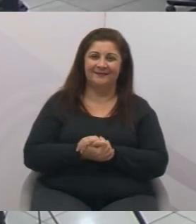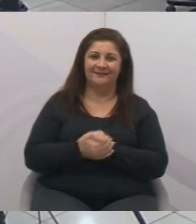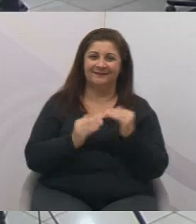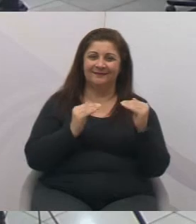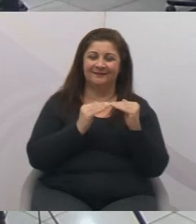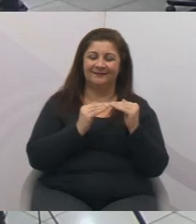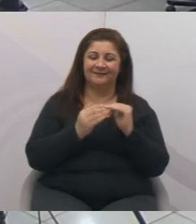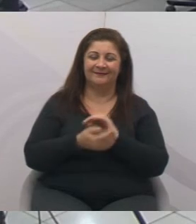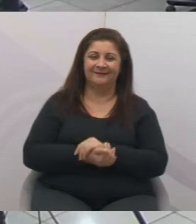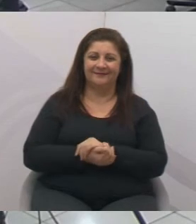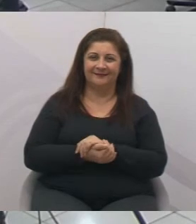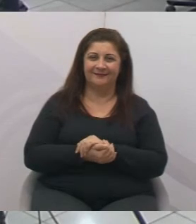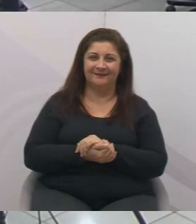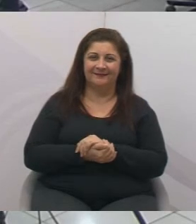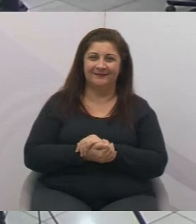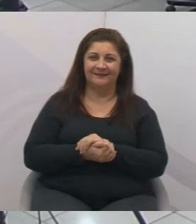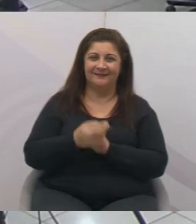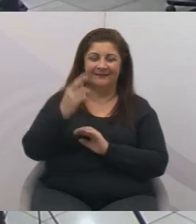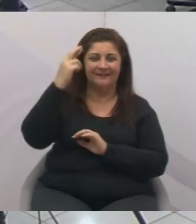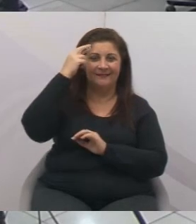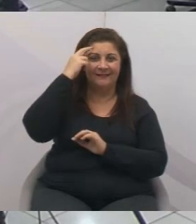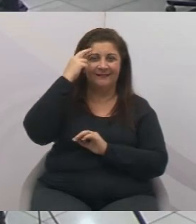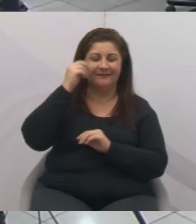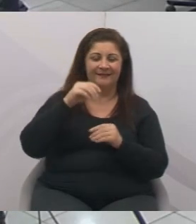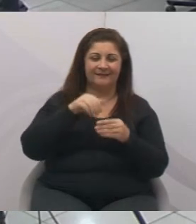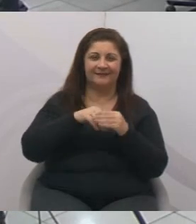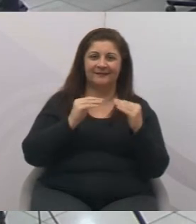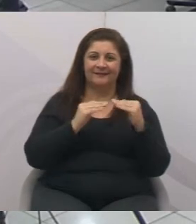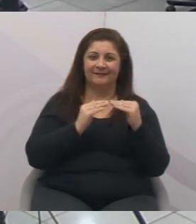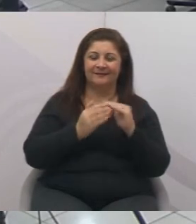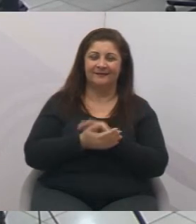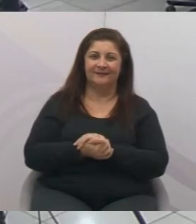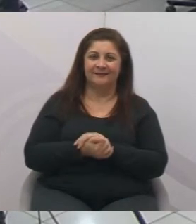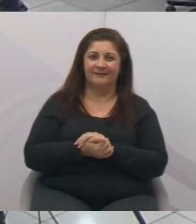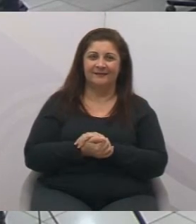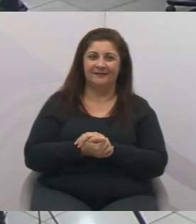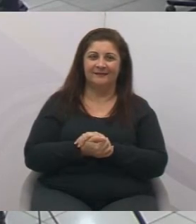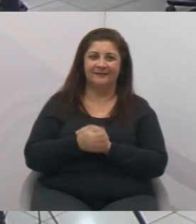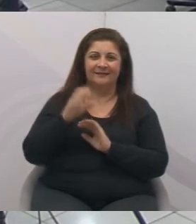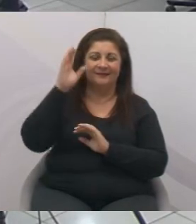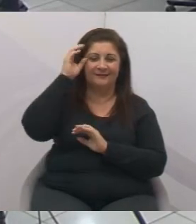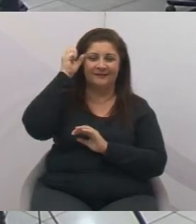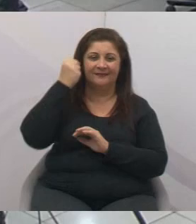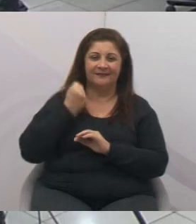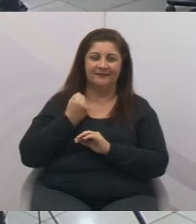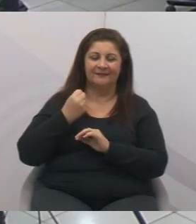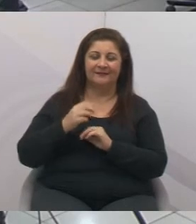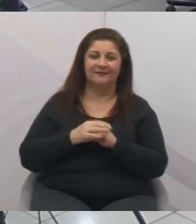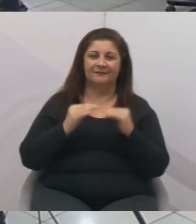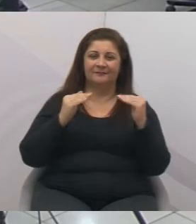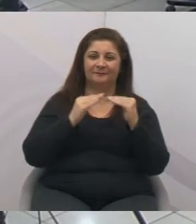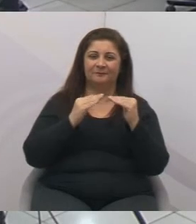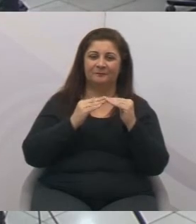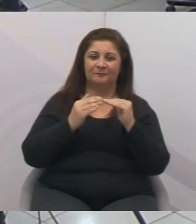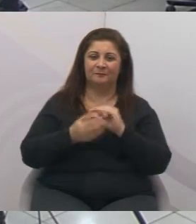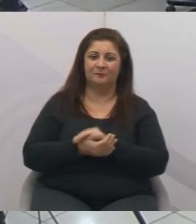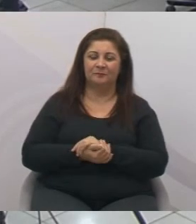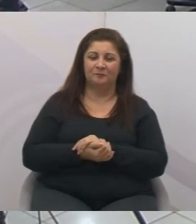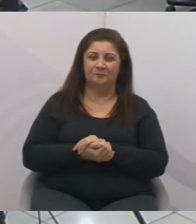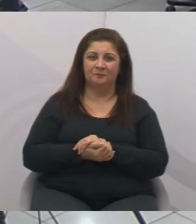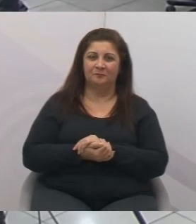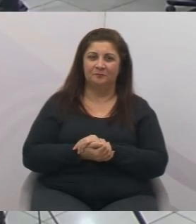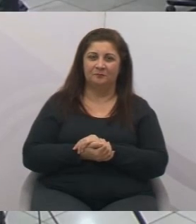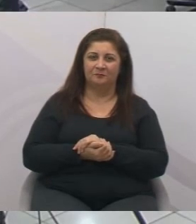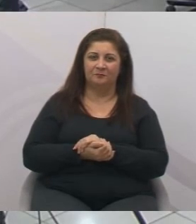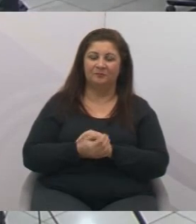Favorável. Como voto o vereador Roninha. Favorável. Como voto a vereadora Sônia Patas Amizade. Favorável. Como voto